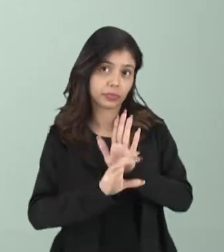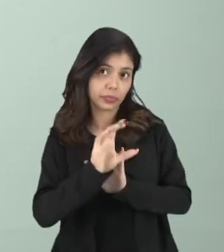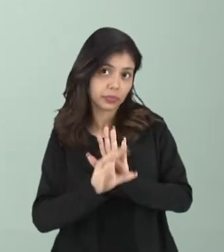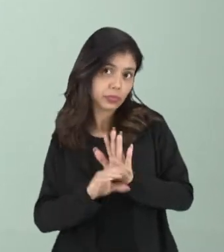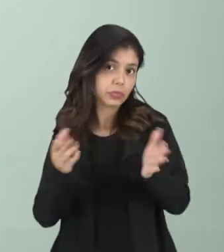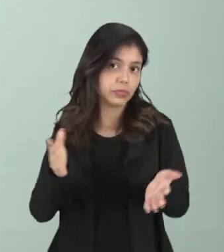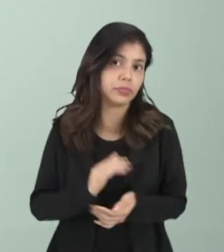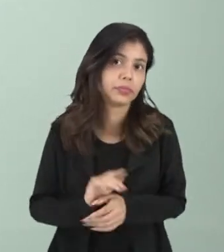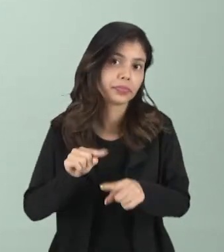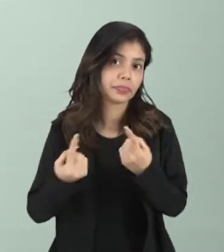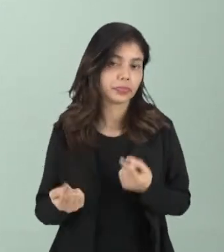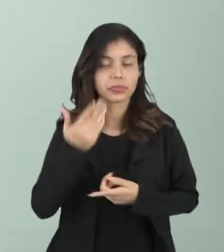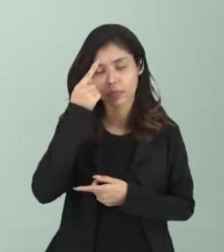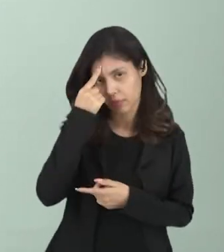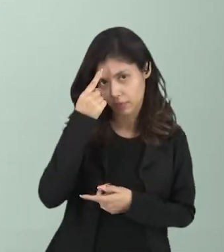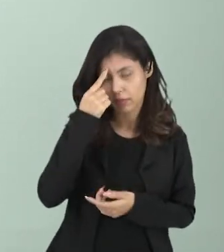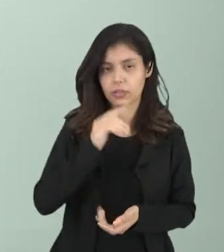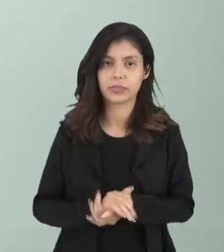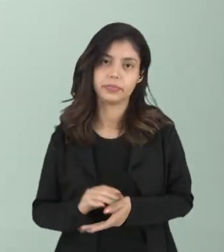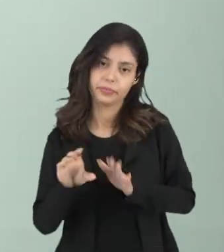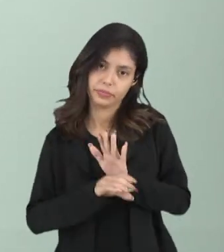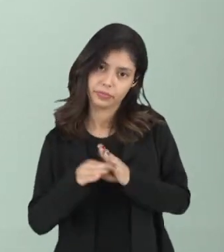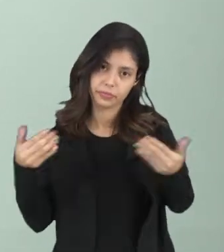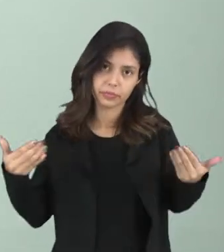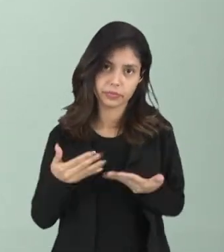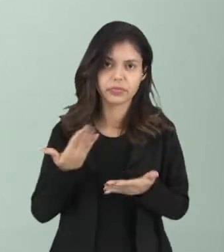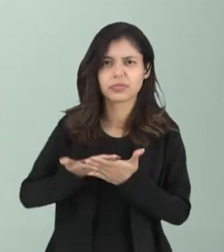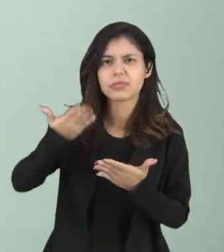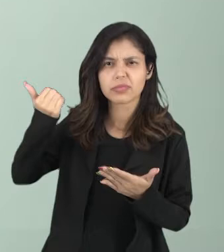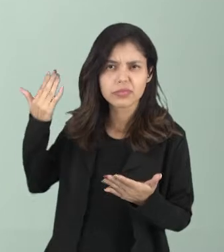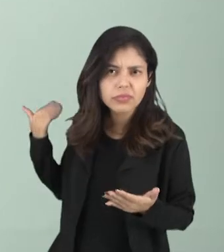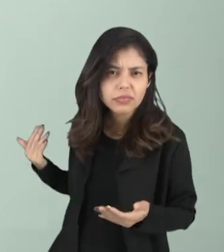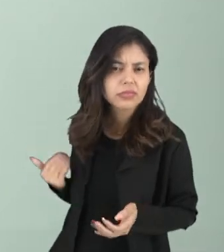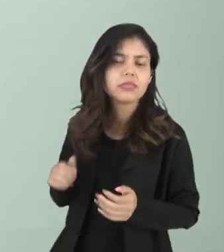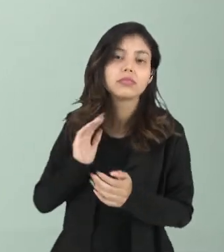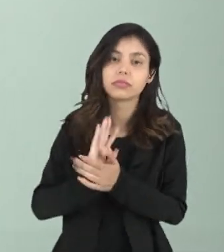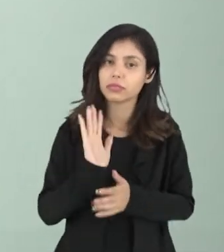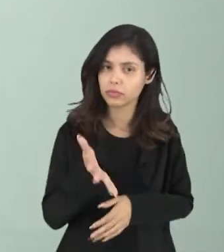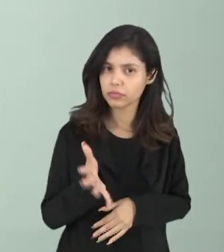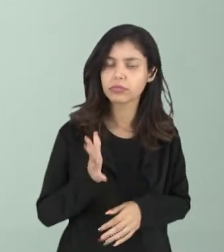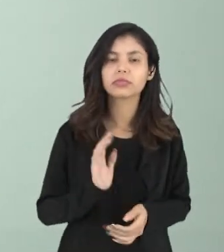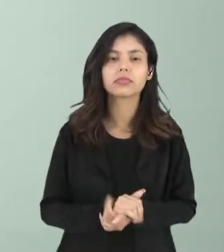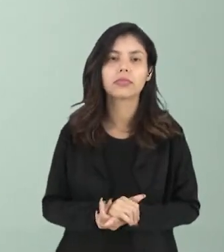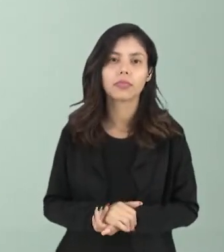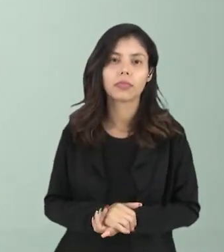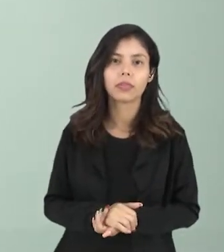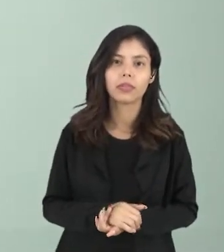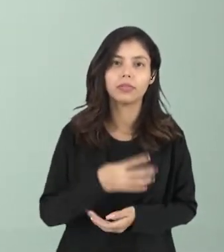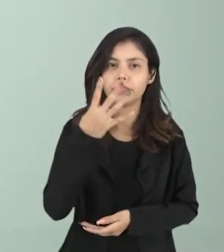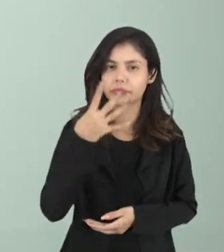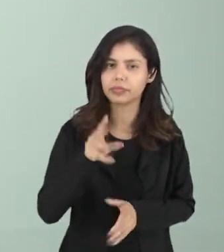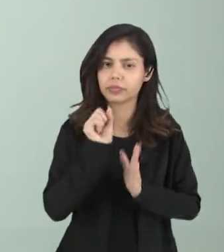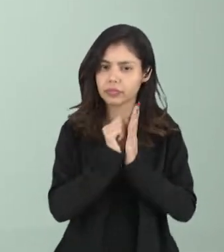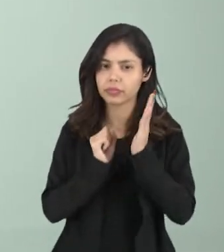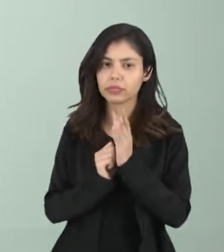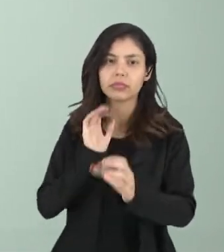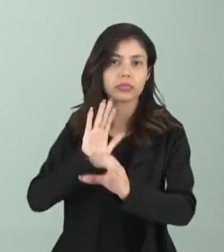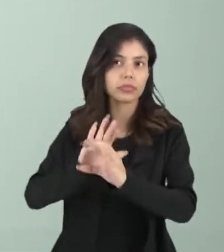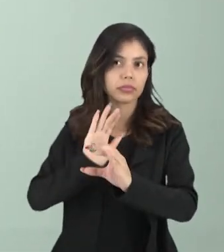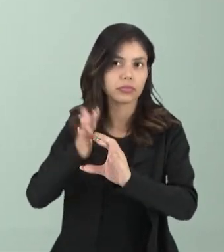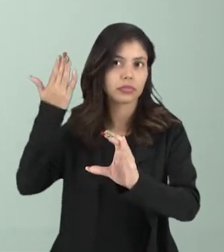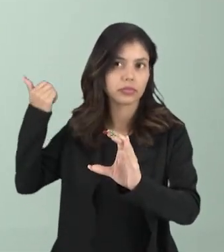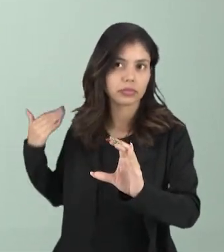conceito, mas imagina que esse conceito é atual, mas ele é antigo, né? Ele é datado mais ou menos do quarto século antes de